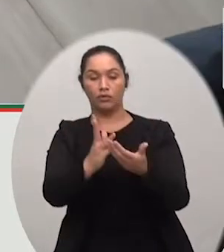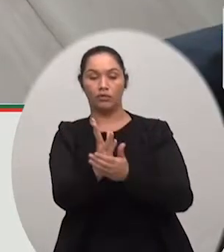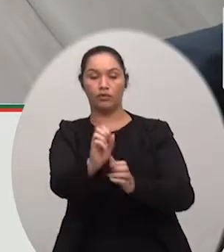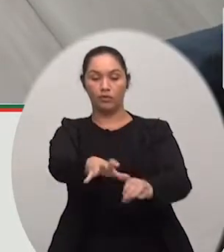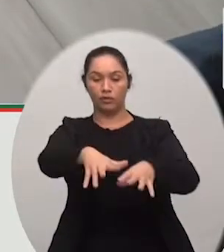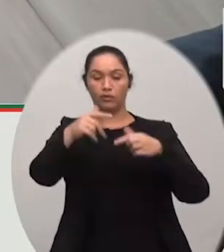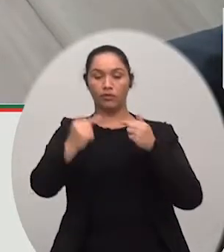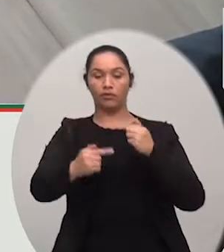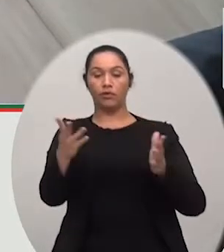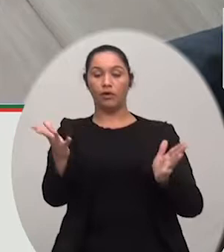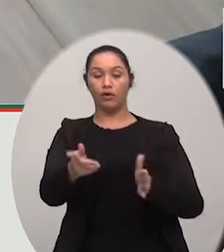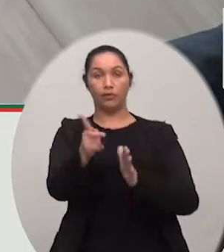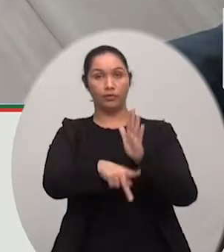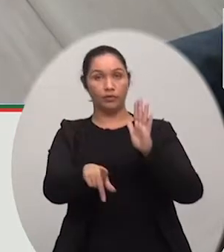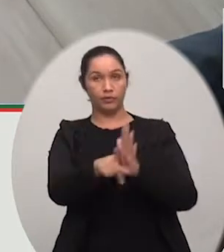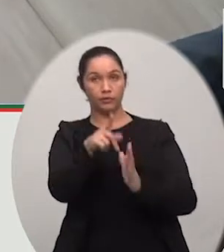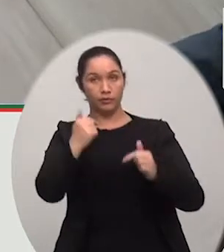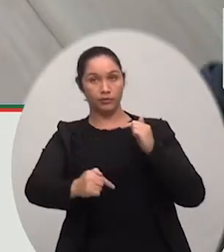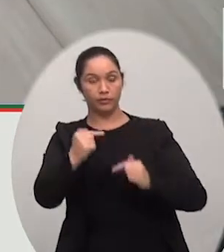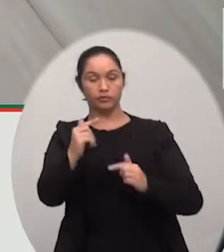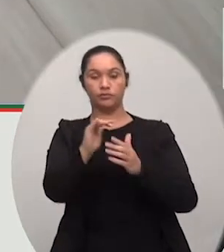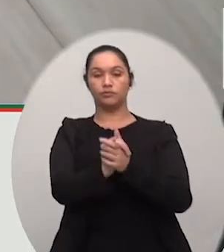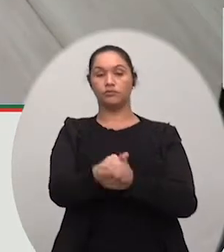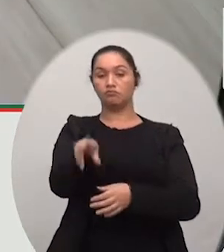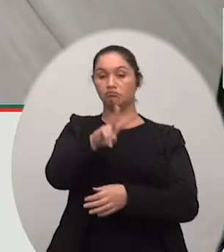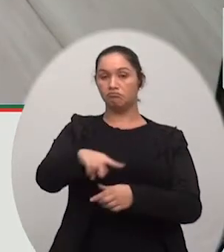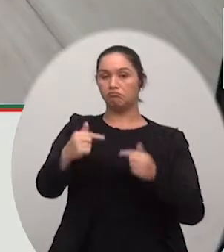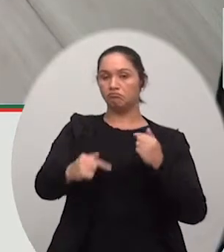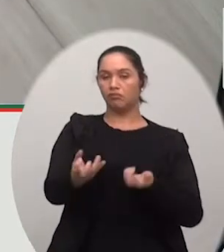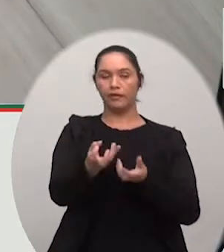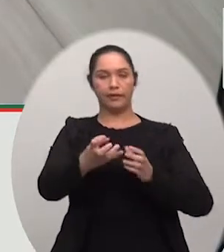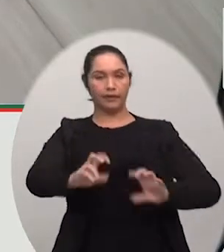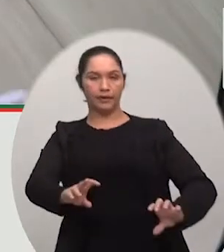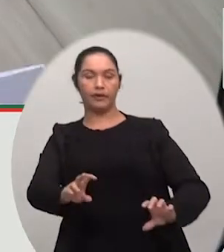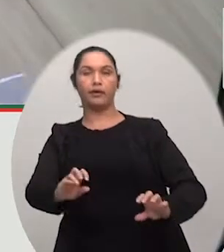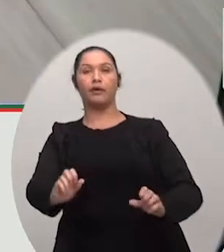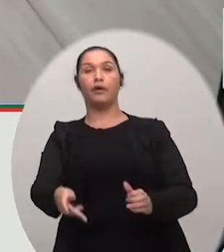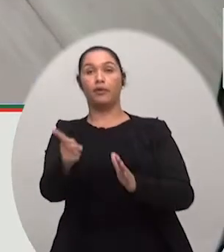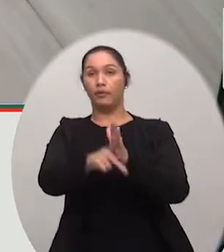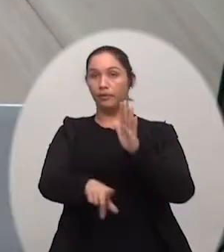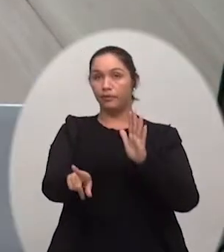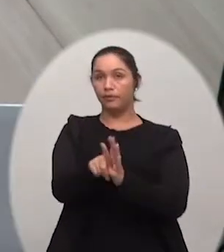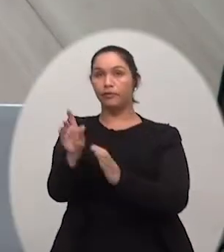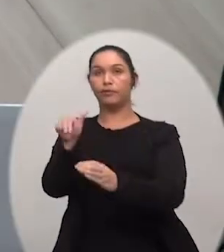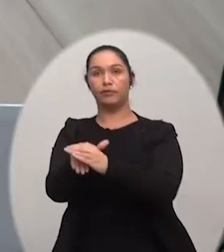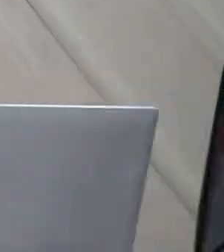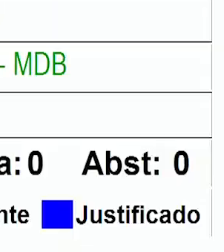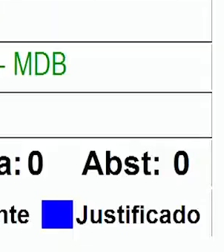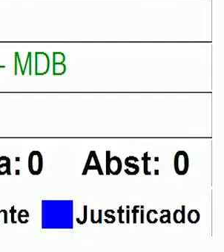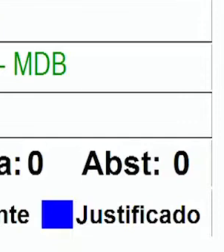deliberação do plenário. Está em discussão o projeto. Não havendo quem queira discutir, está em votação.